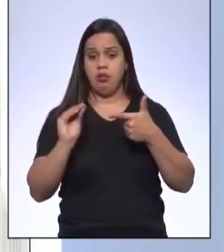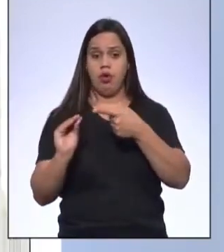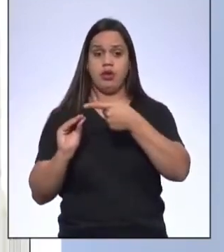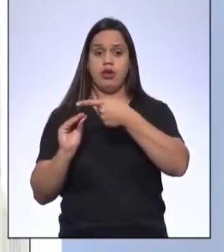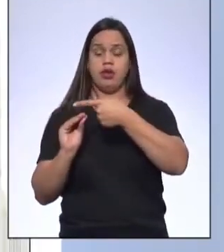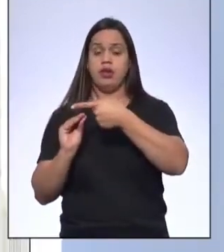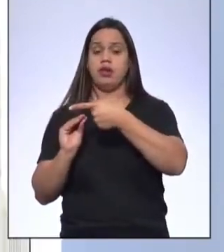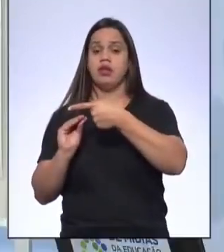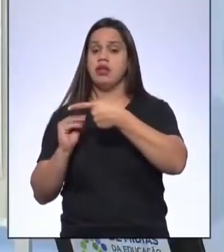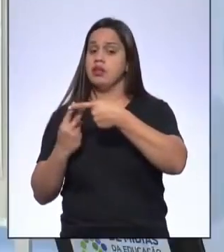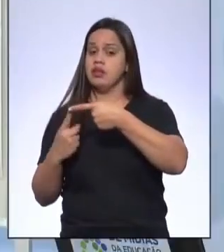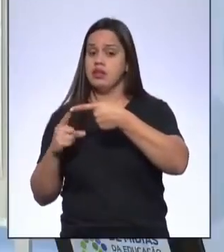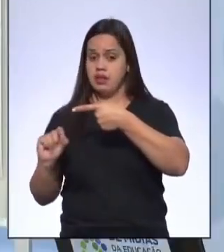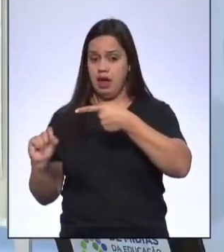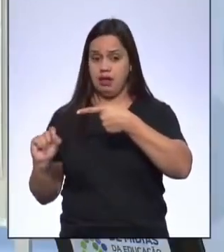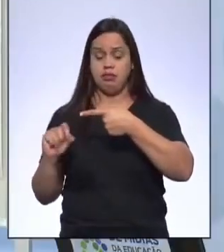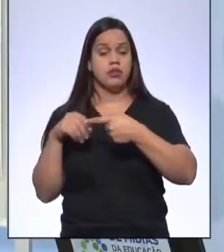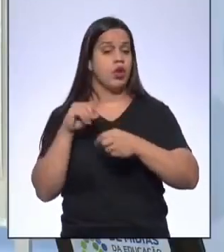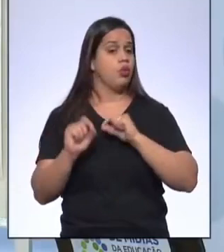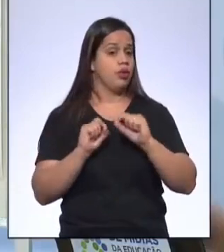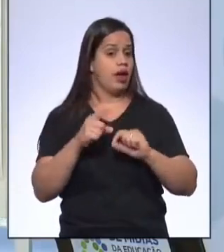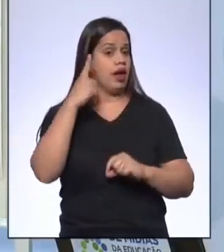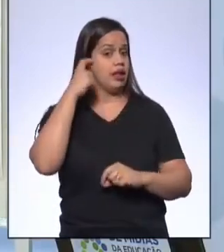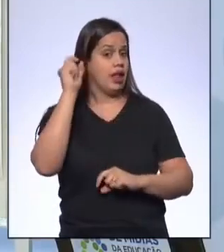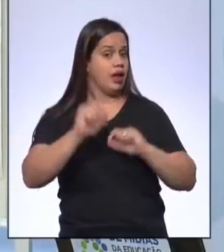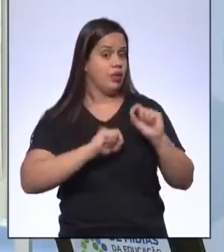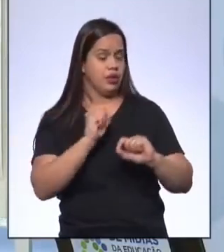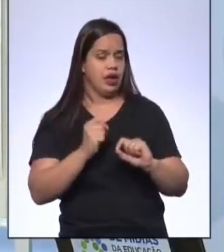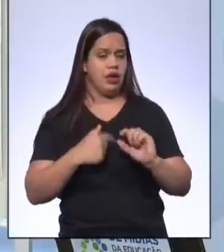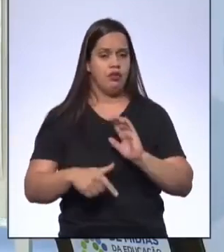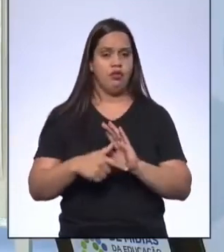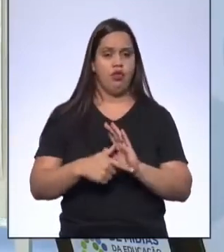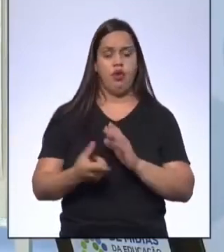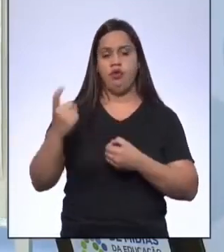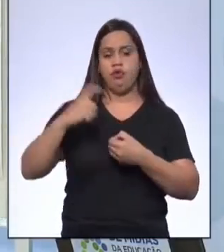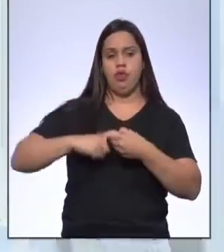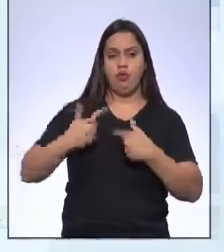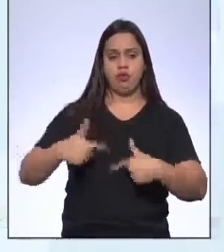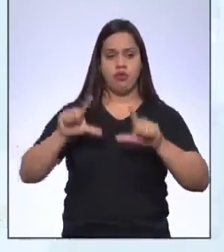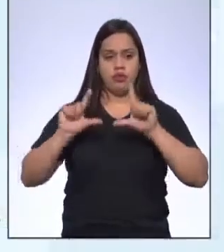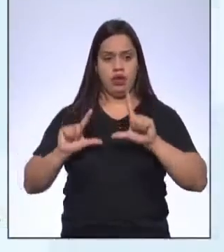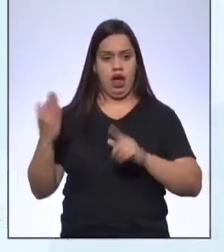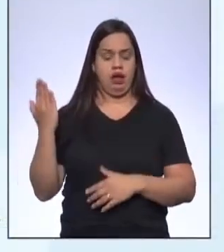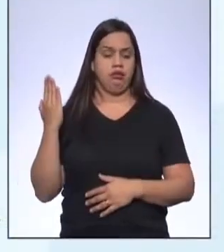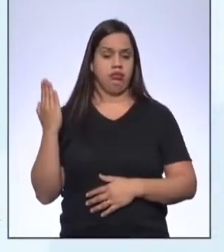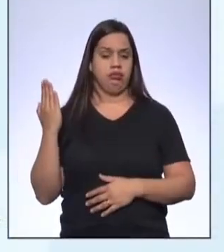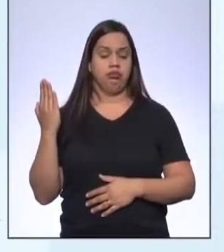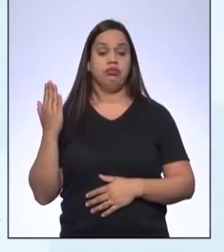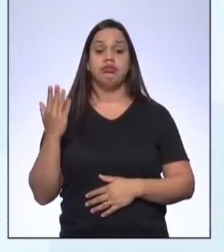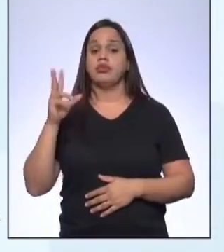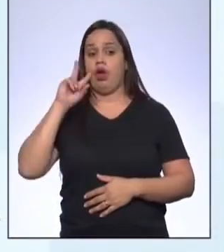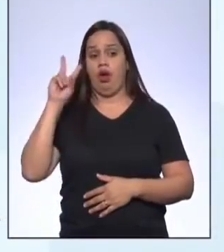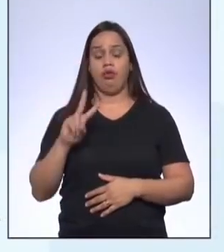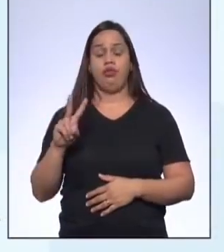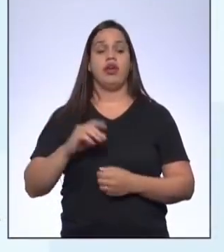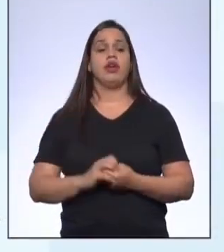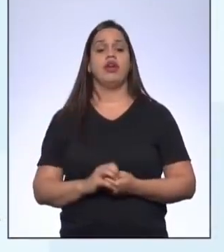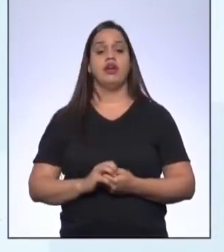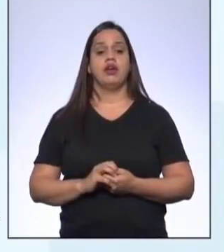né? Então, qual que é a ideia aí? Vou até voltar na telinha aí para vocês, ó. Então, a ideia que eu tenho na tela, quando eu